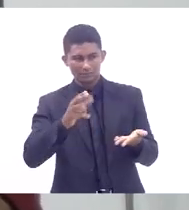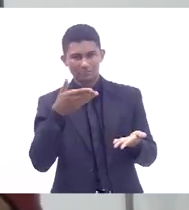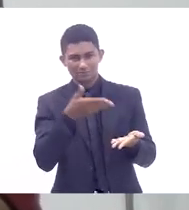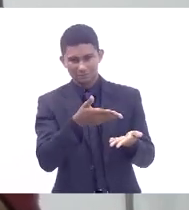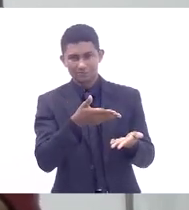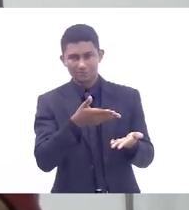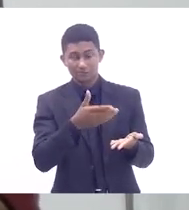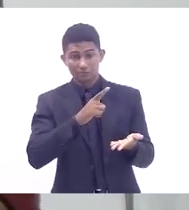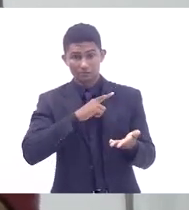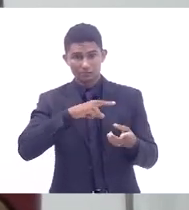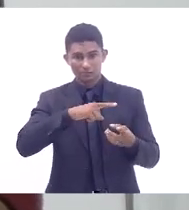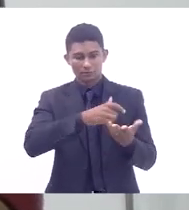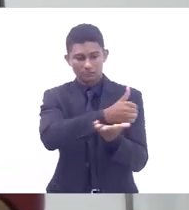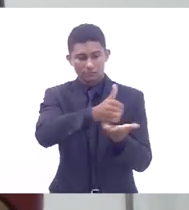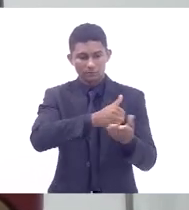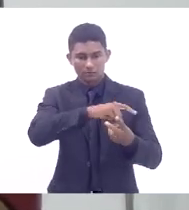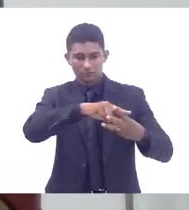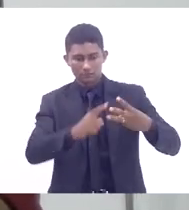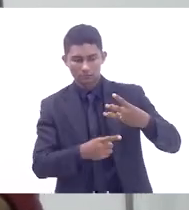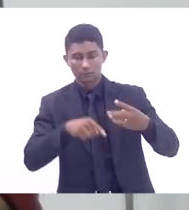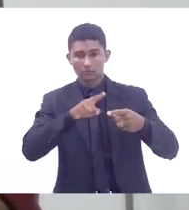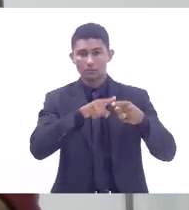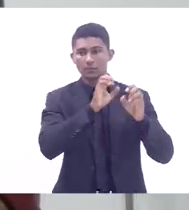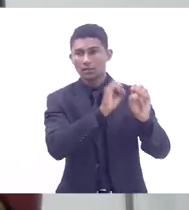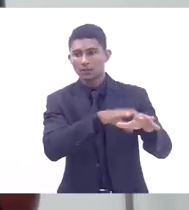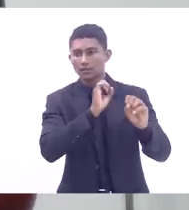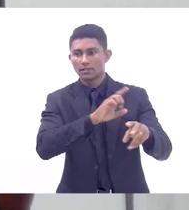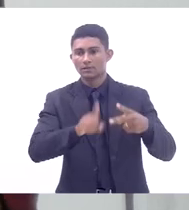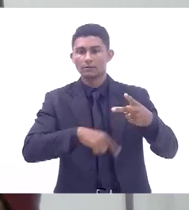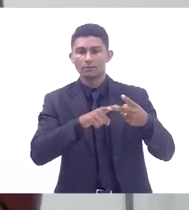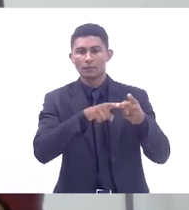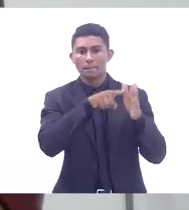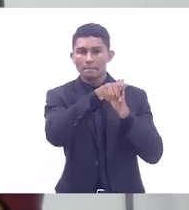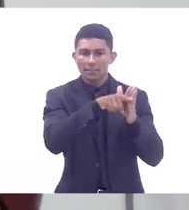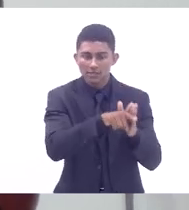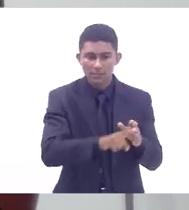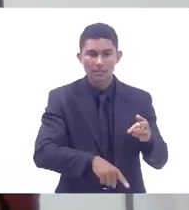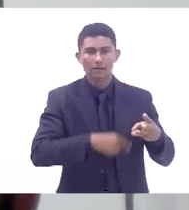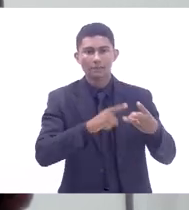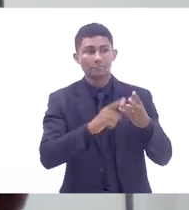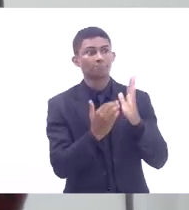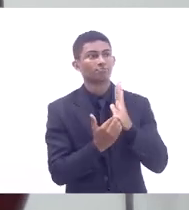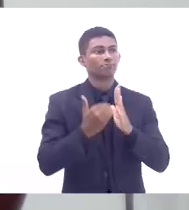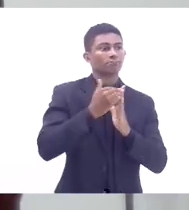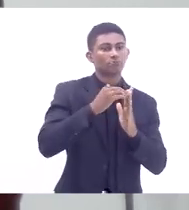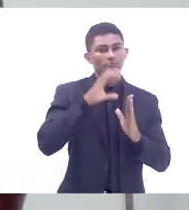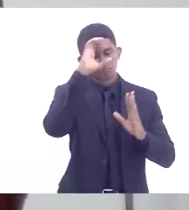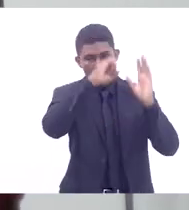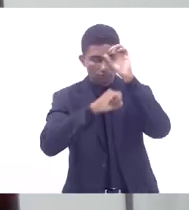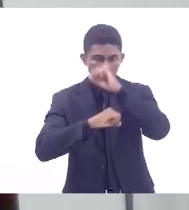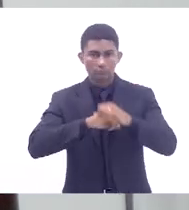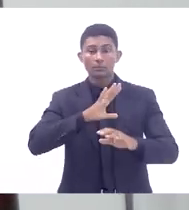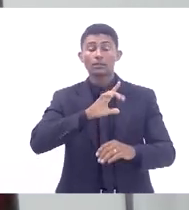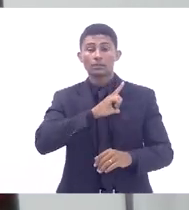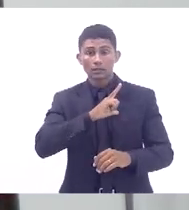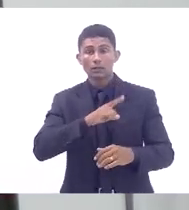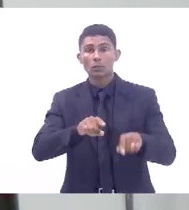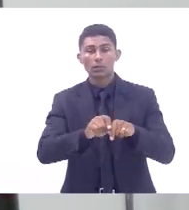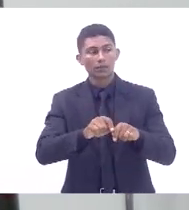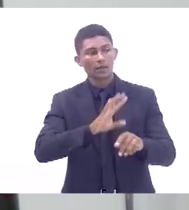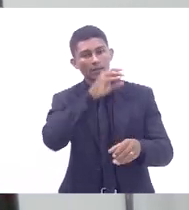é construída num tripé de ensino pesquisa e extensão mas ela tem também o outro tripec é formada por técnicos